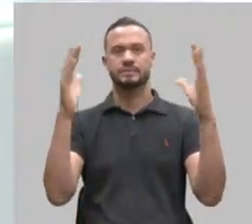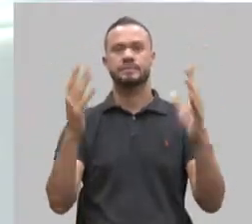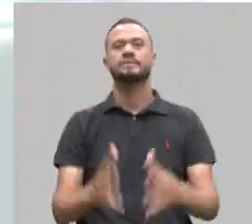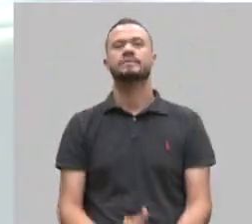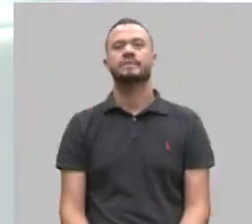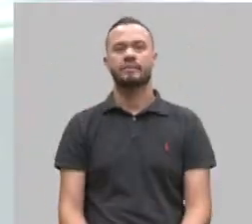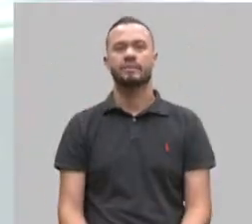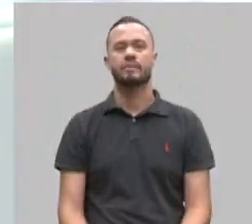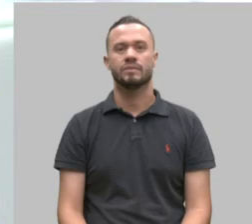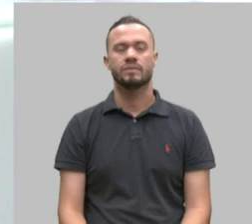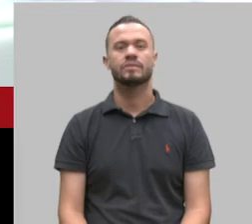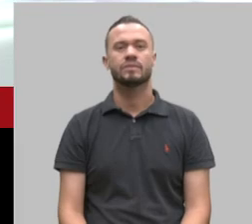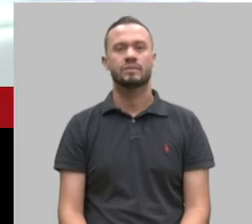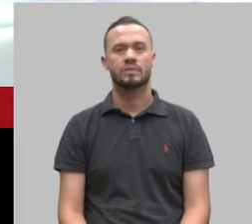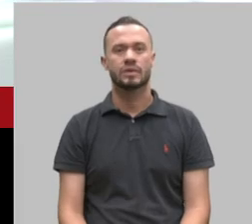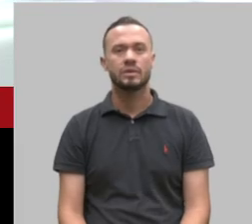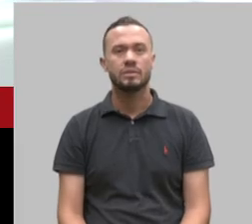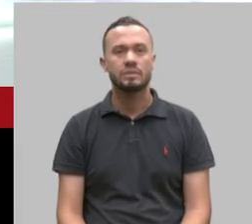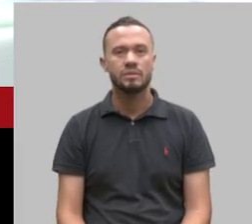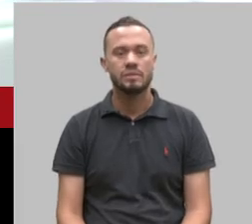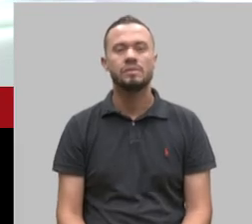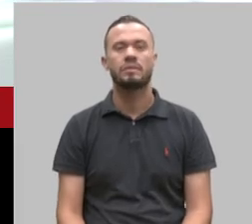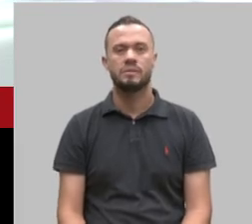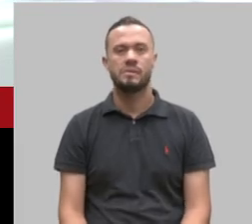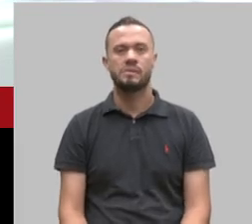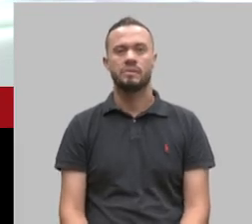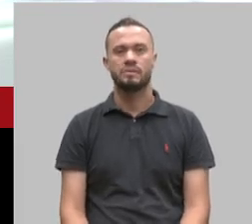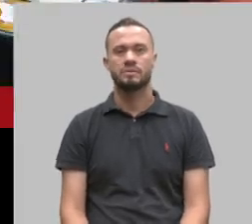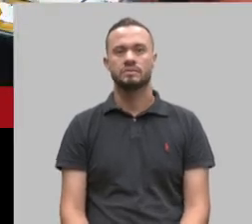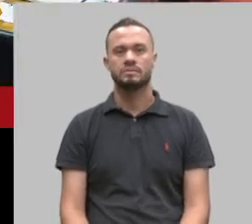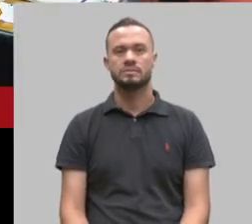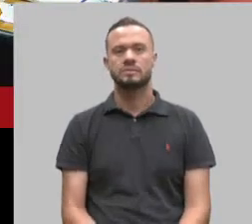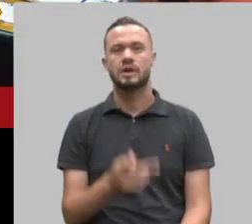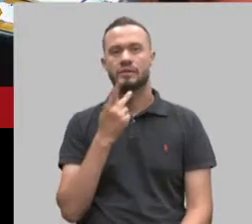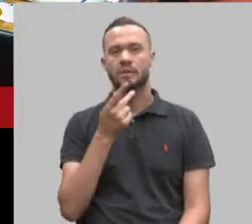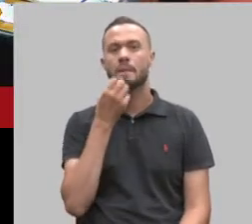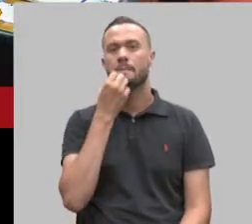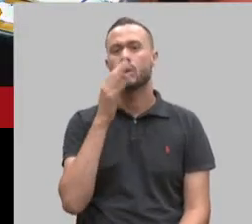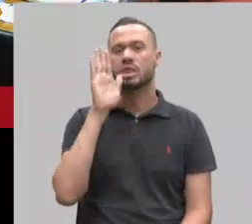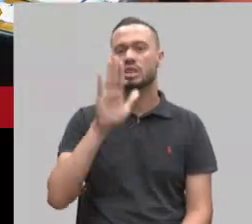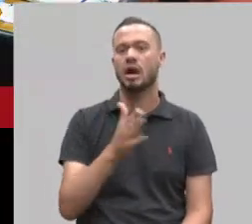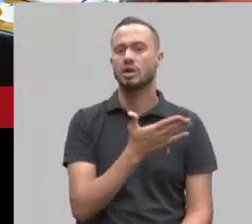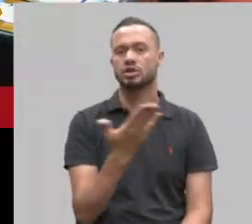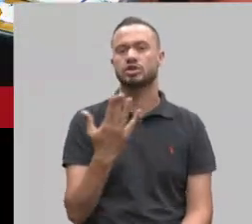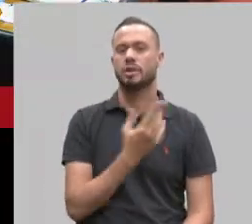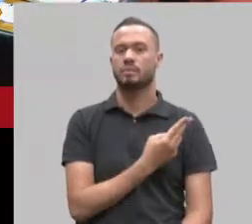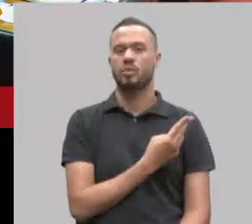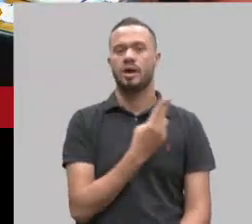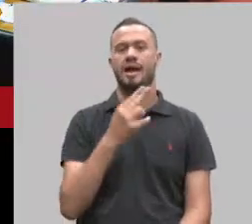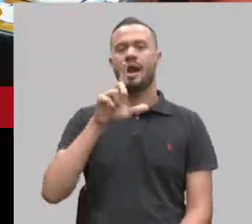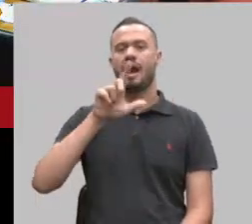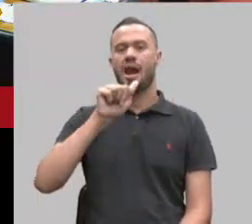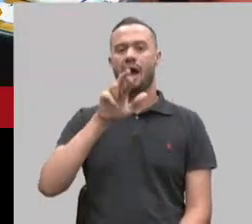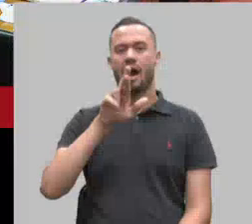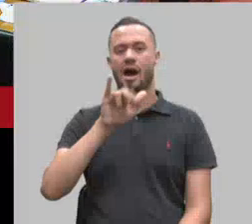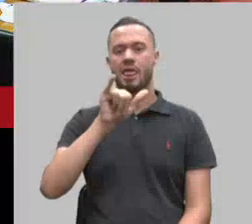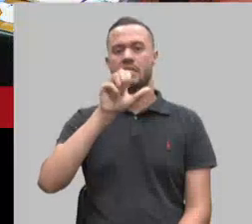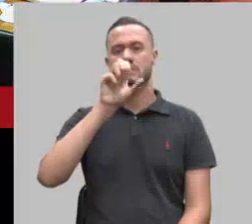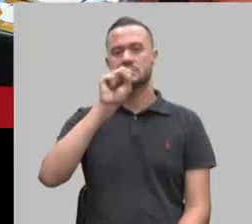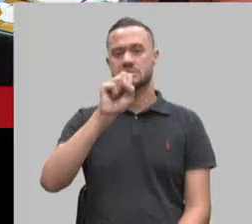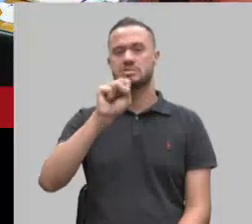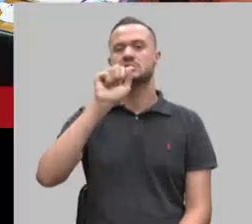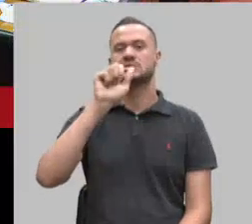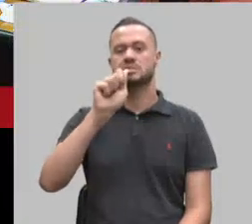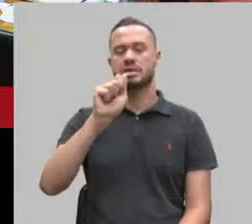pode falar aí que tá isso você pode falar aham Boa tarde a todos meu nome é Larissa Oliveira eu sou da União